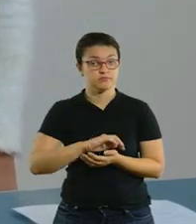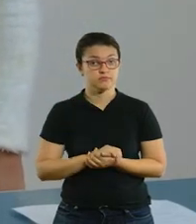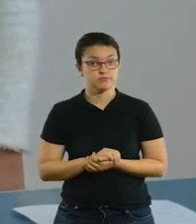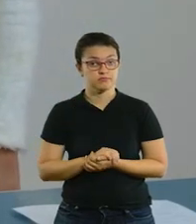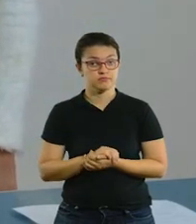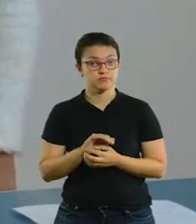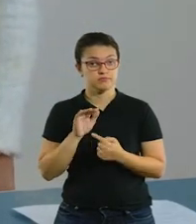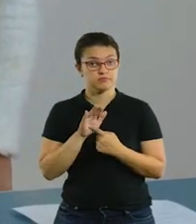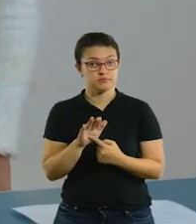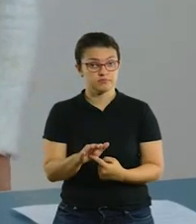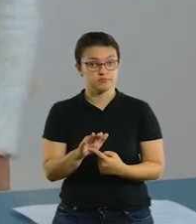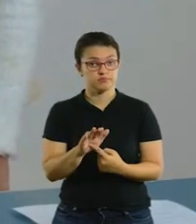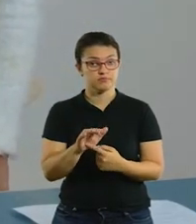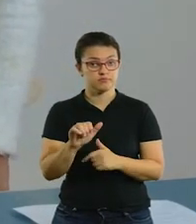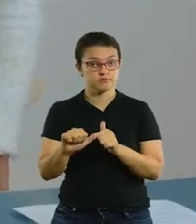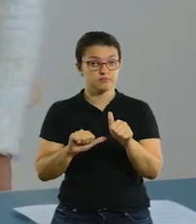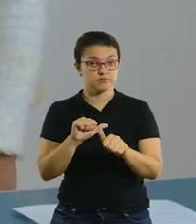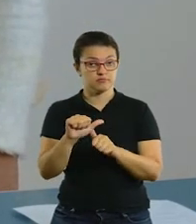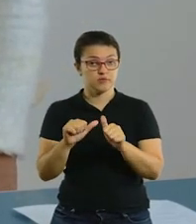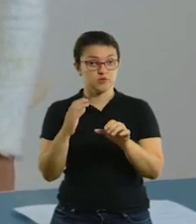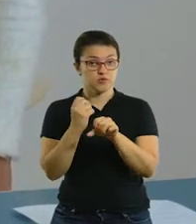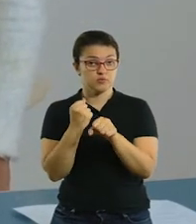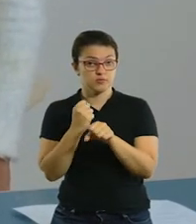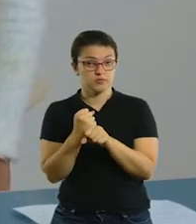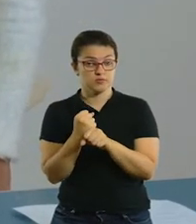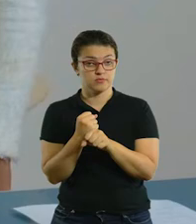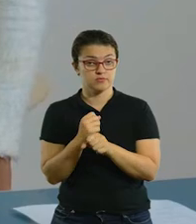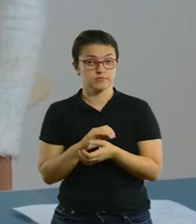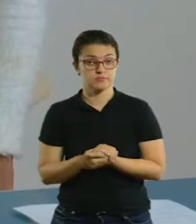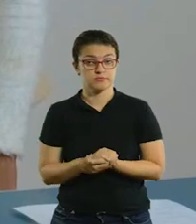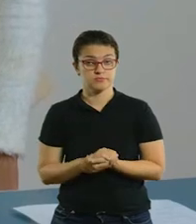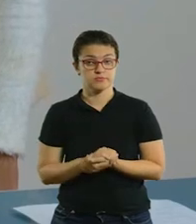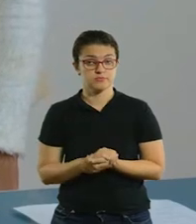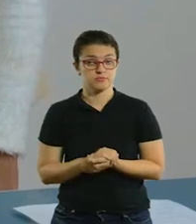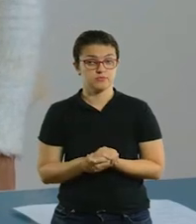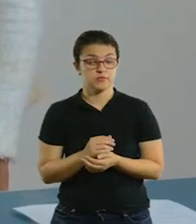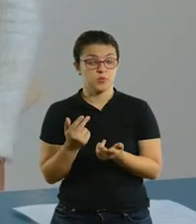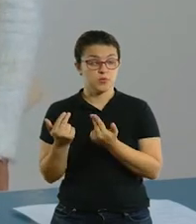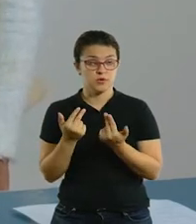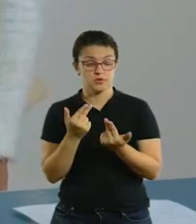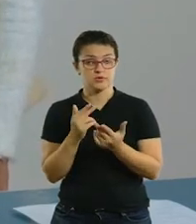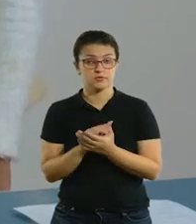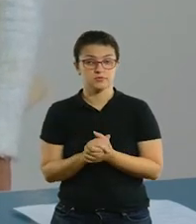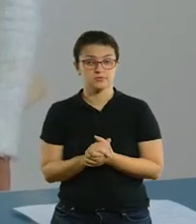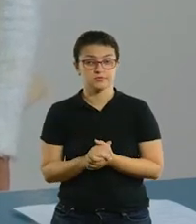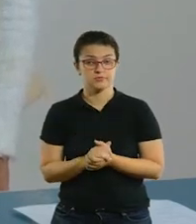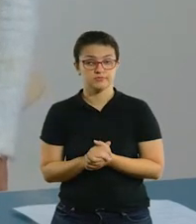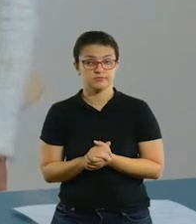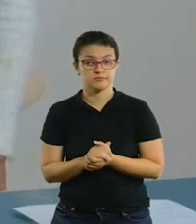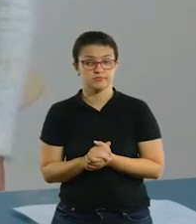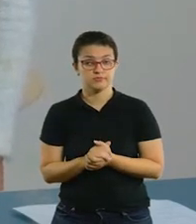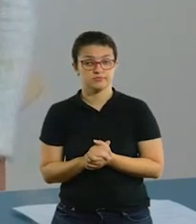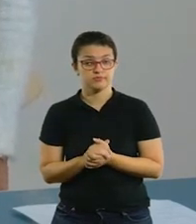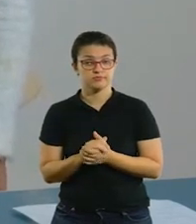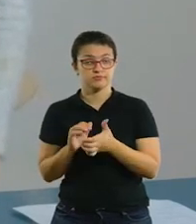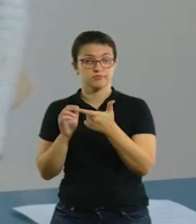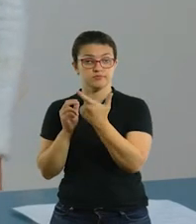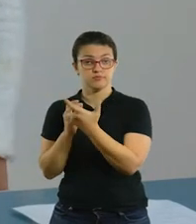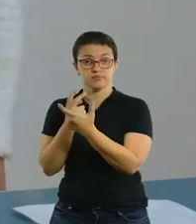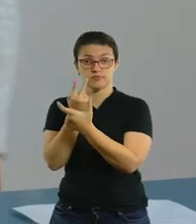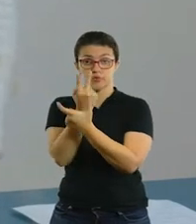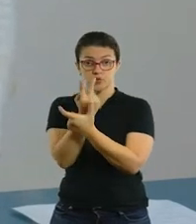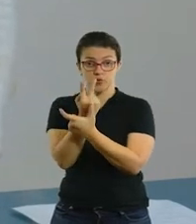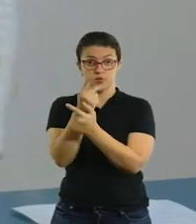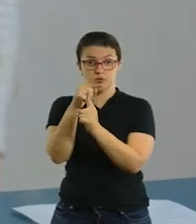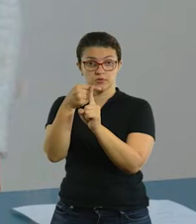Eu transformei essa multiplicação em uma adição de parcelas iguais. Então, essas são as parcelas iguais, porque